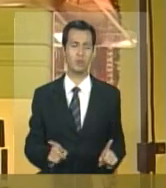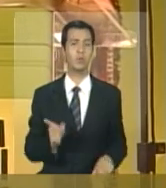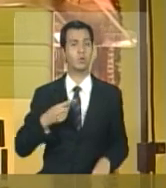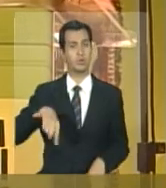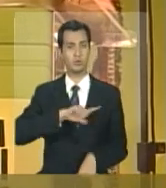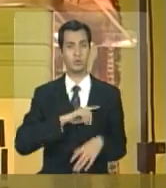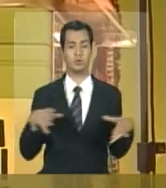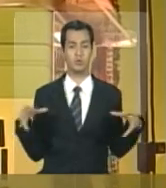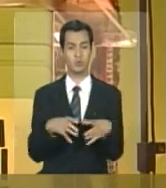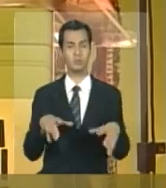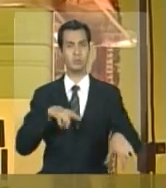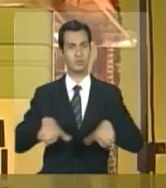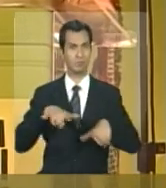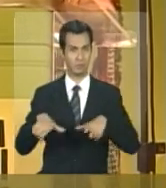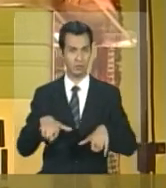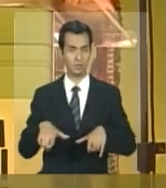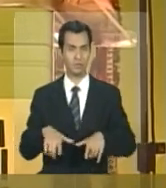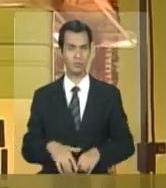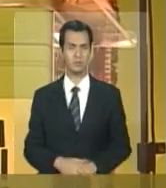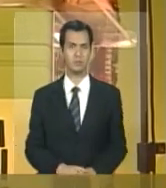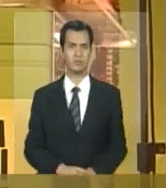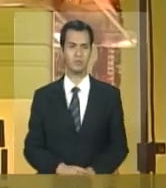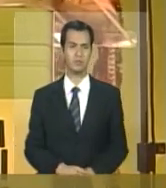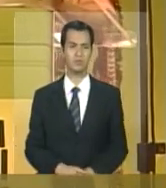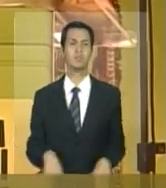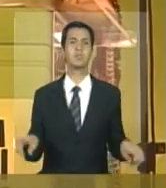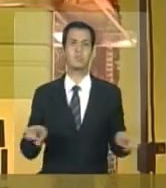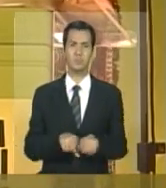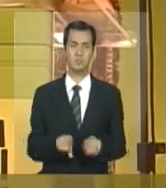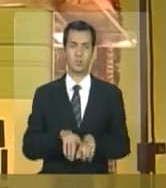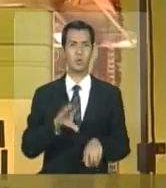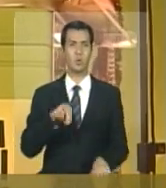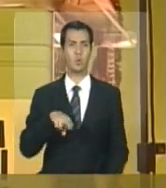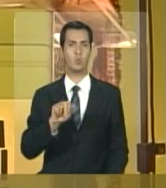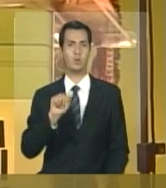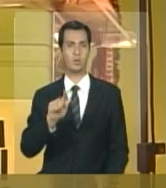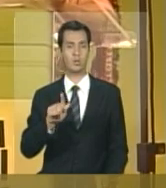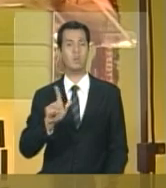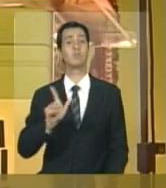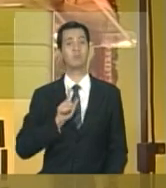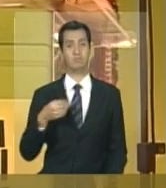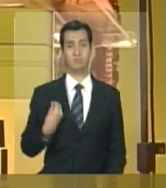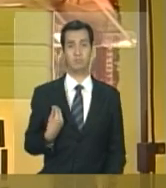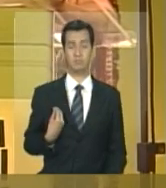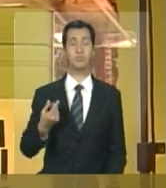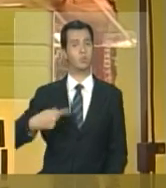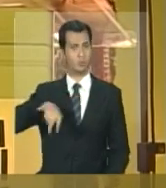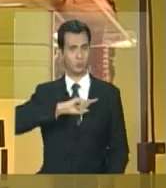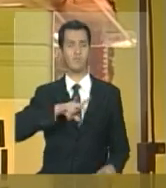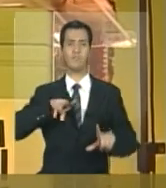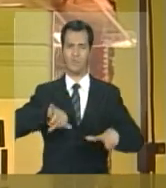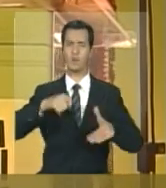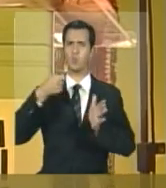classe trabalhadora, eu tenho certeza que organizações que aqui estão, vamos fazer a nossa